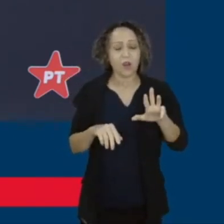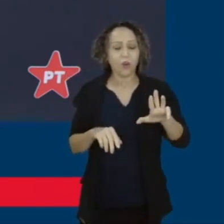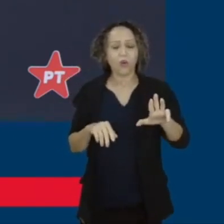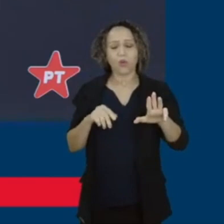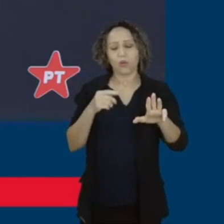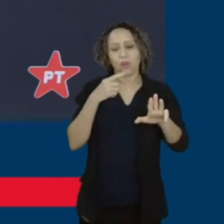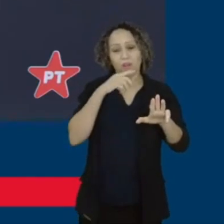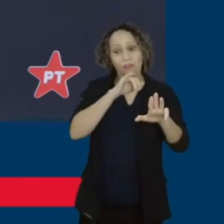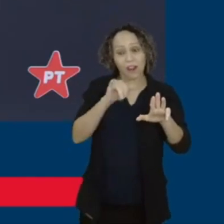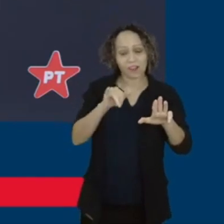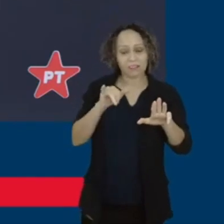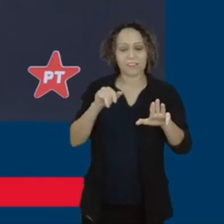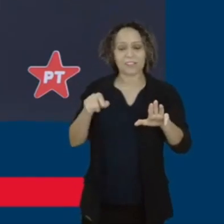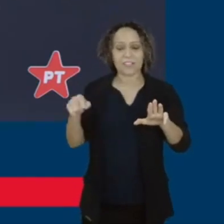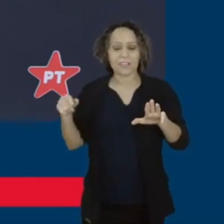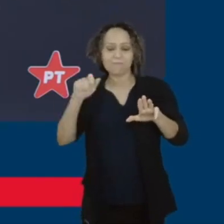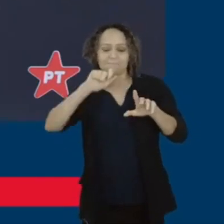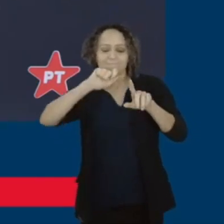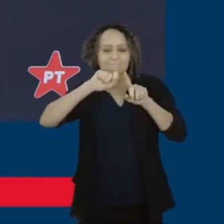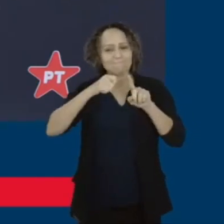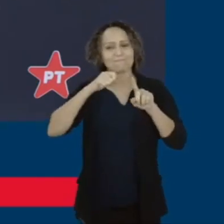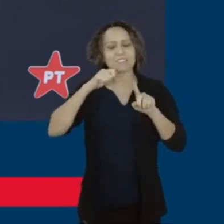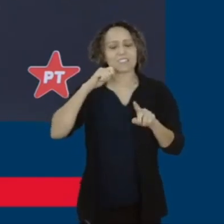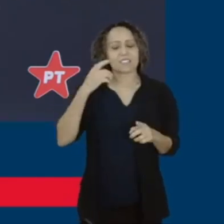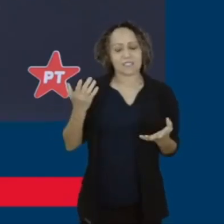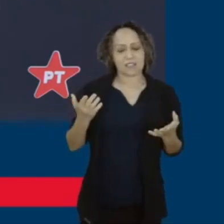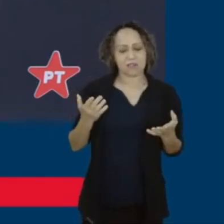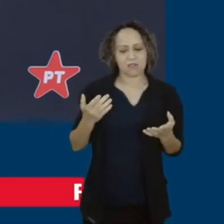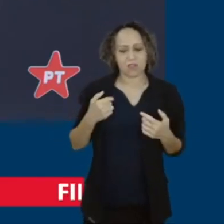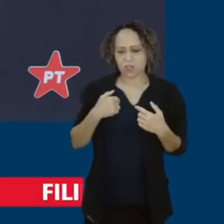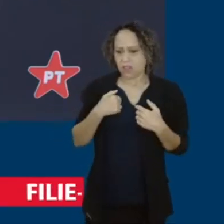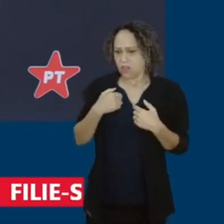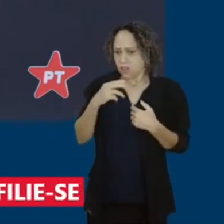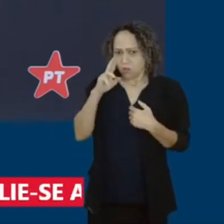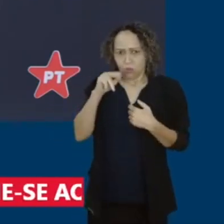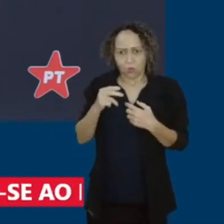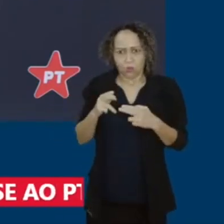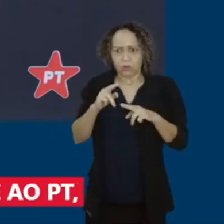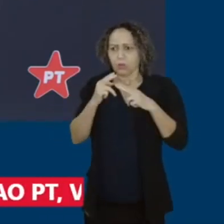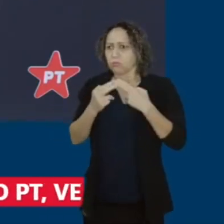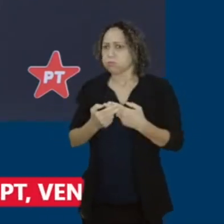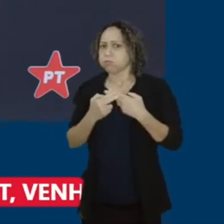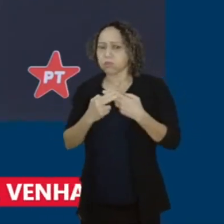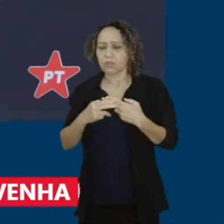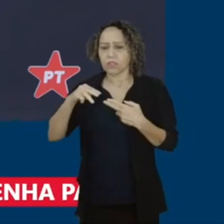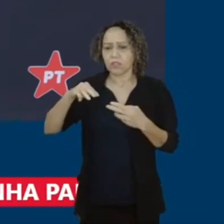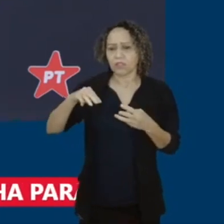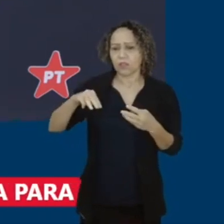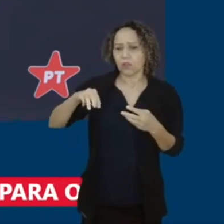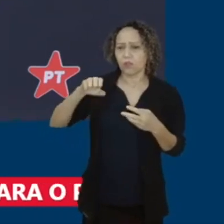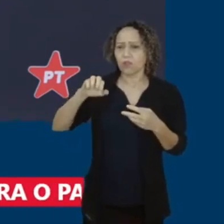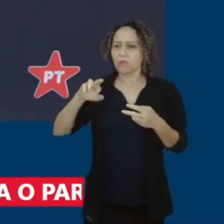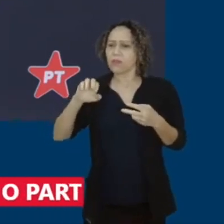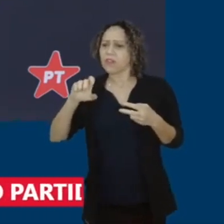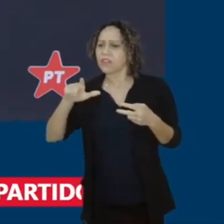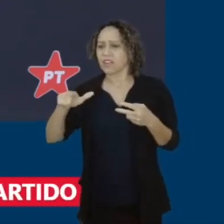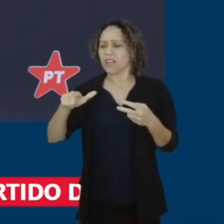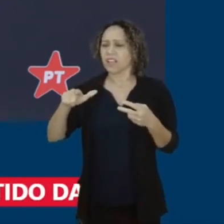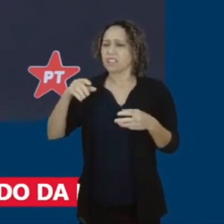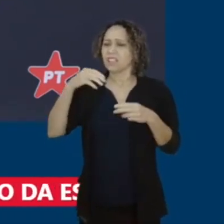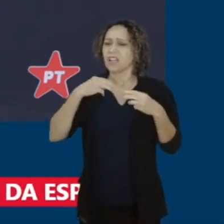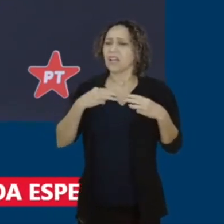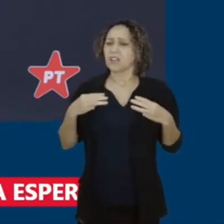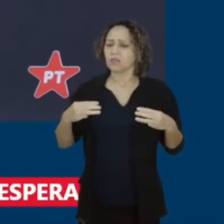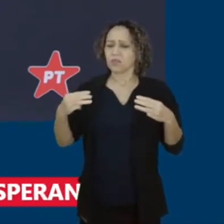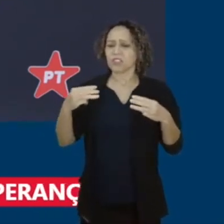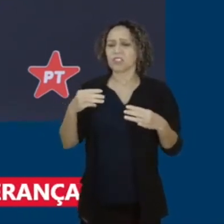crítico positivo. Eu nunca suportei o Meirelles na Fazenda. Eu nunca suportei o Joaquim Levy. E fico indignado